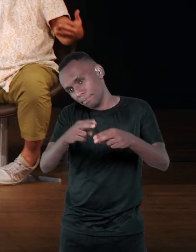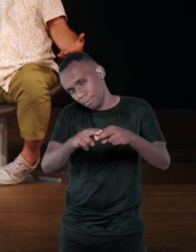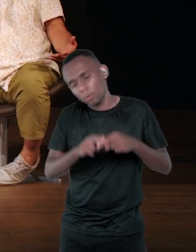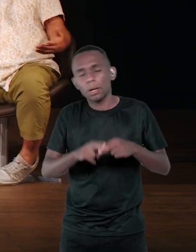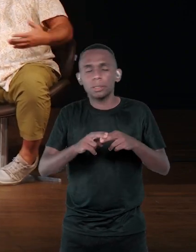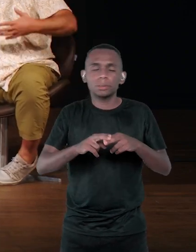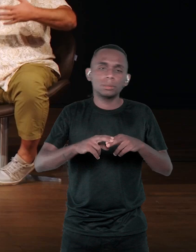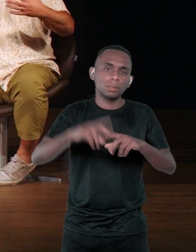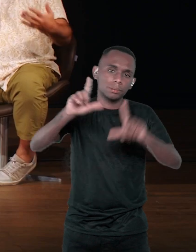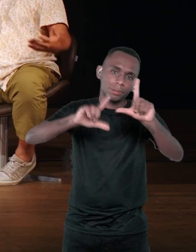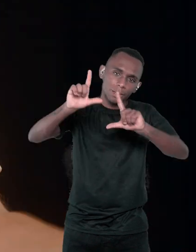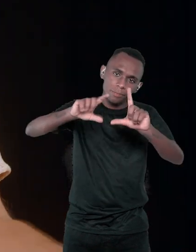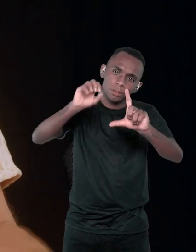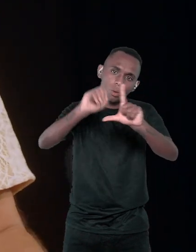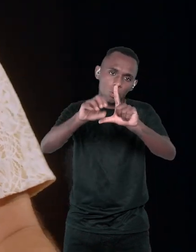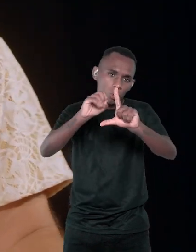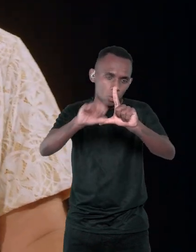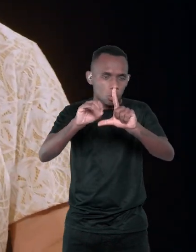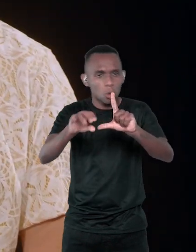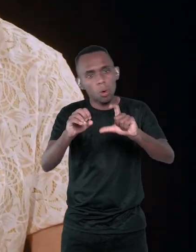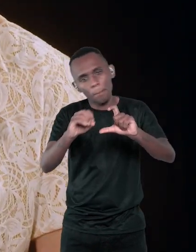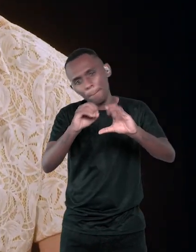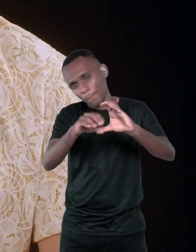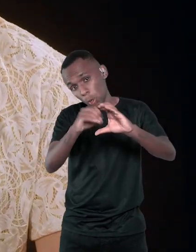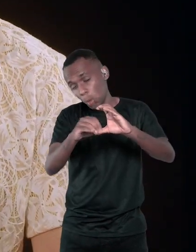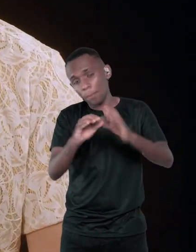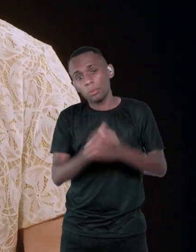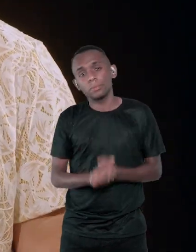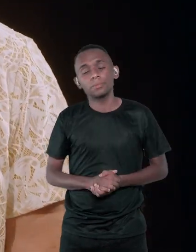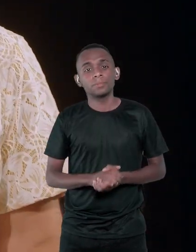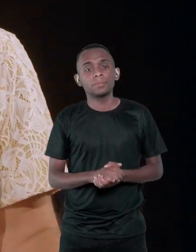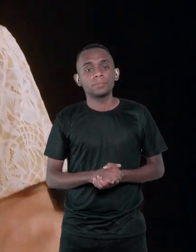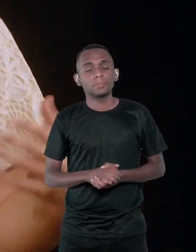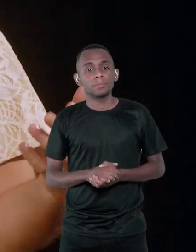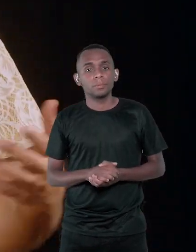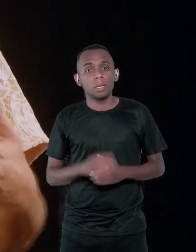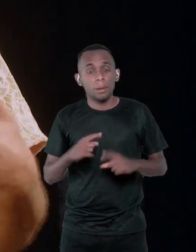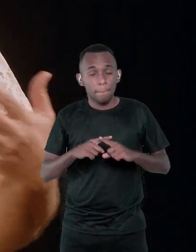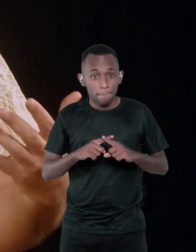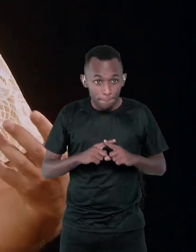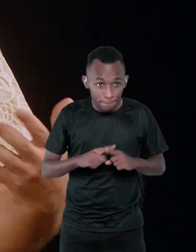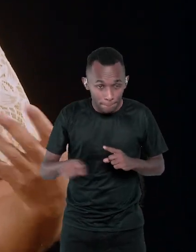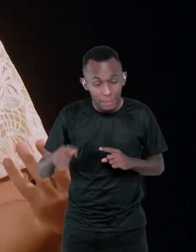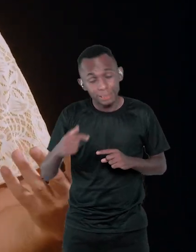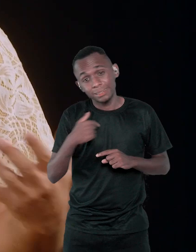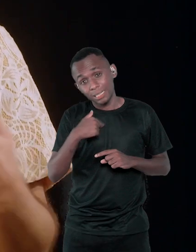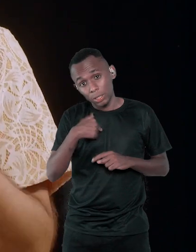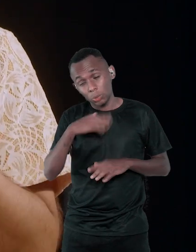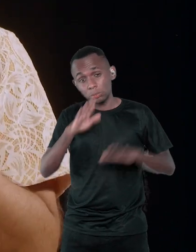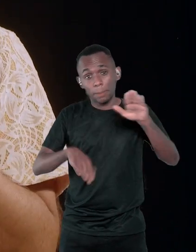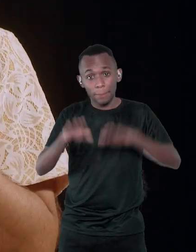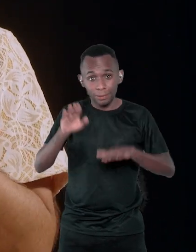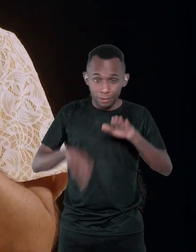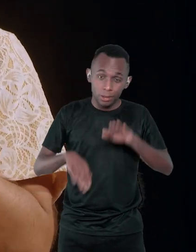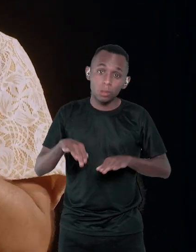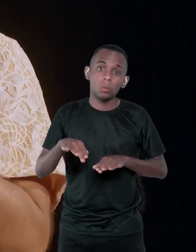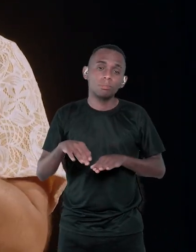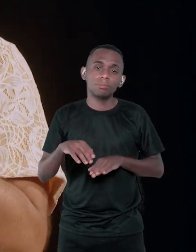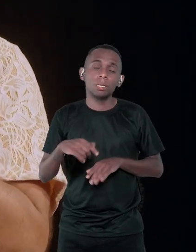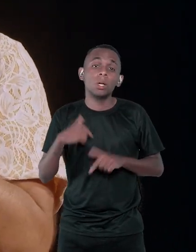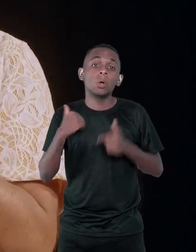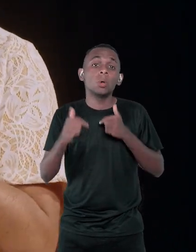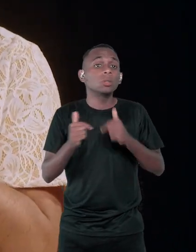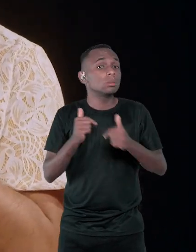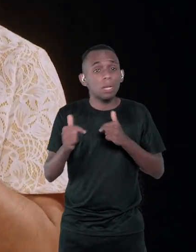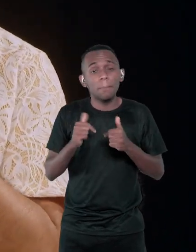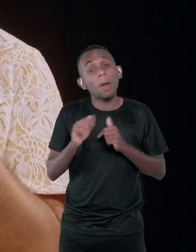reportagem, um pouco glamouroso, um show business, assim, é bacana. Mas eu, de uma certa maneira, eu trabalho com